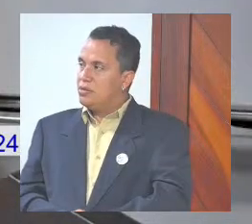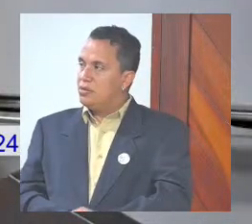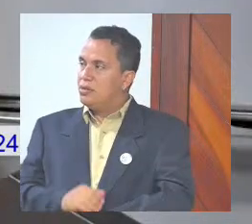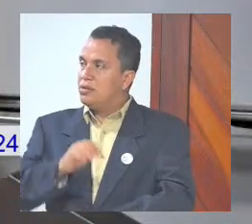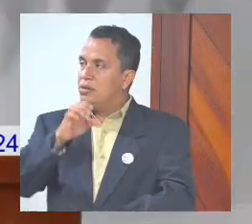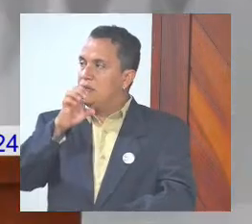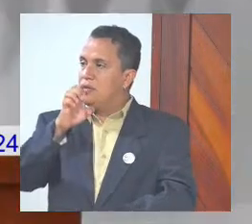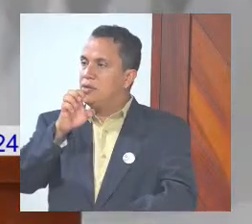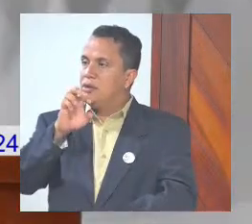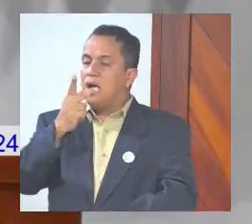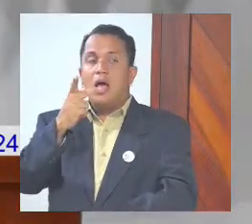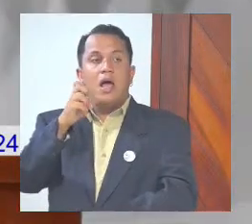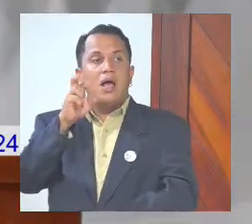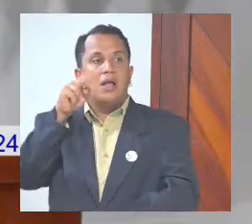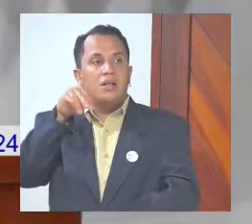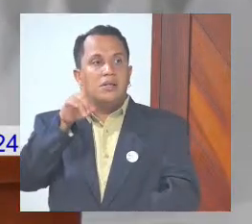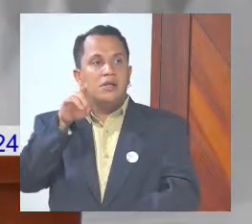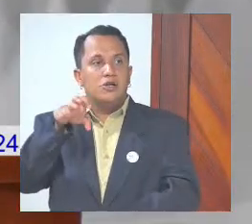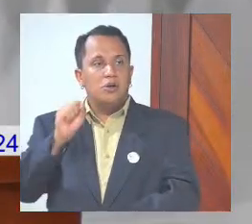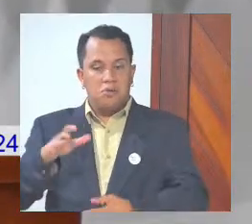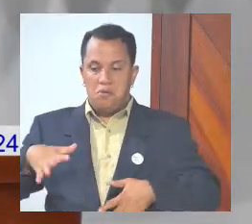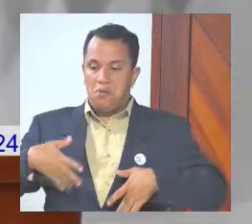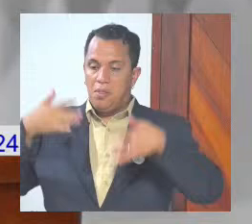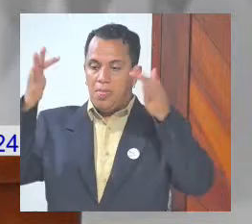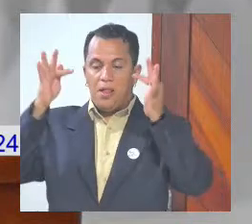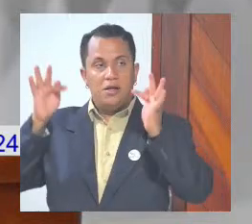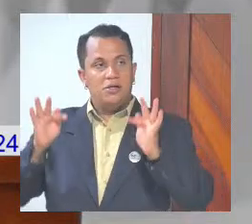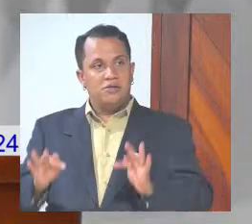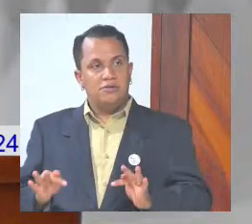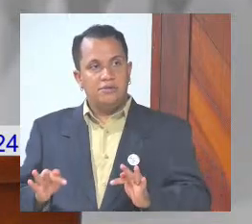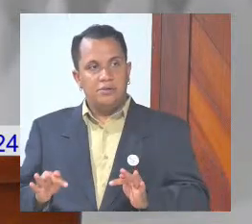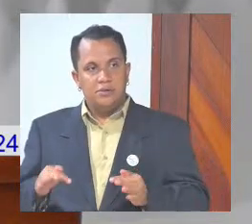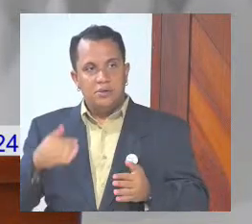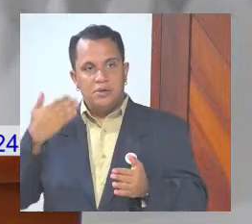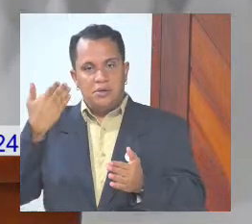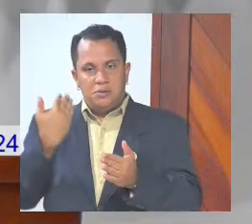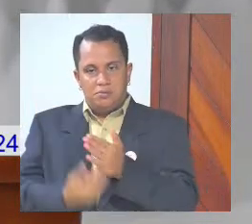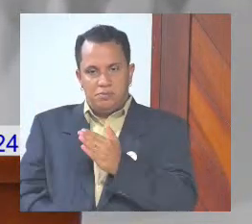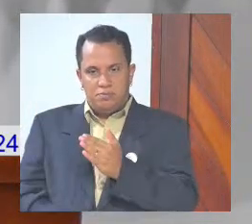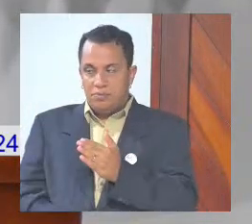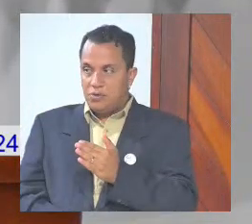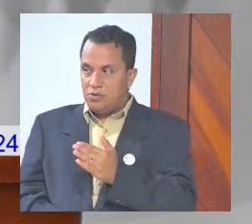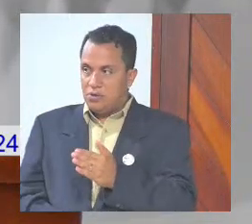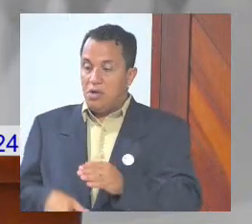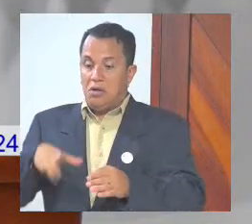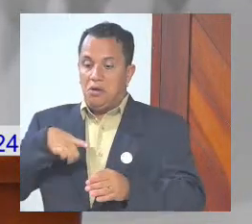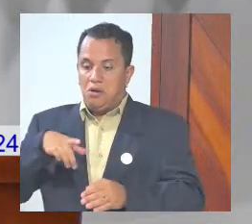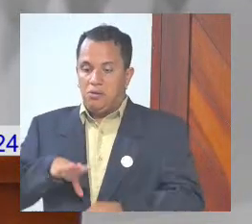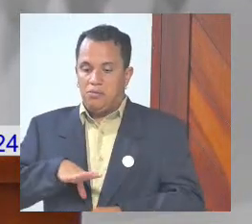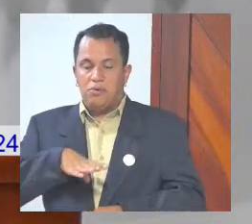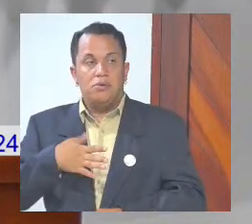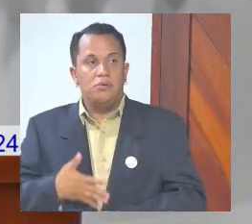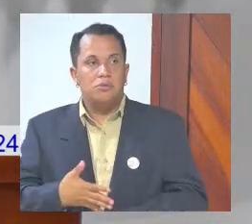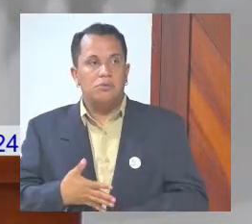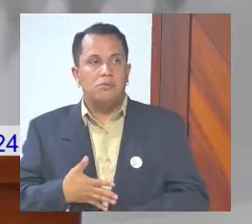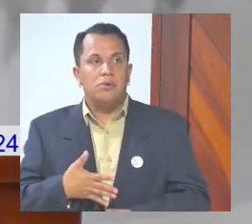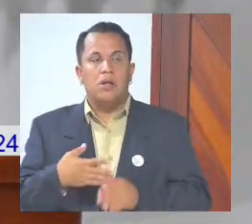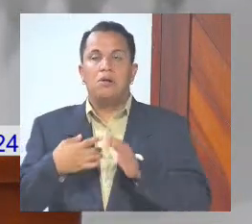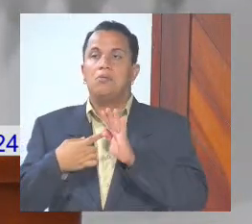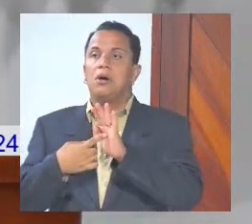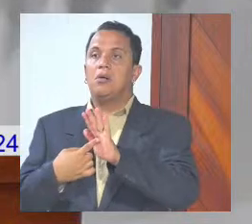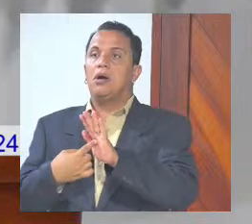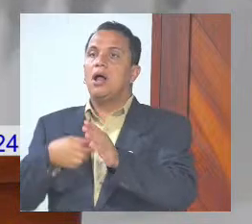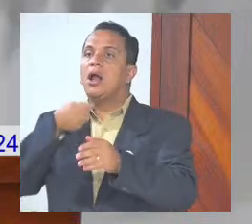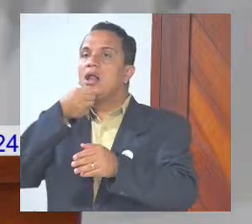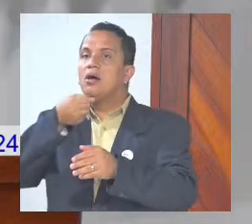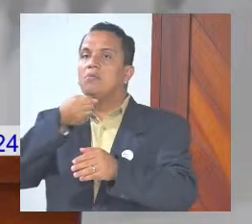Hernandes, né? E fiquei muito feliz do senhor Hernandes perder a coragem, né? Teve a coragem de vir na tribuna e expor algumas